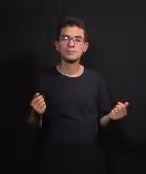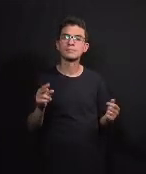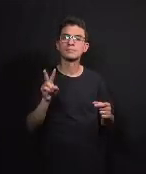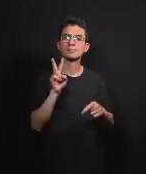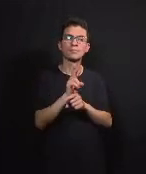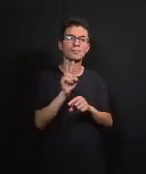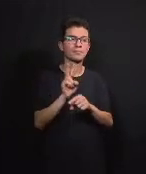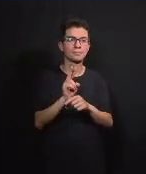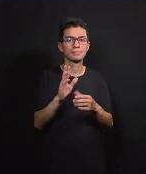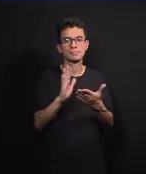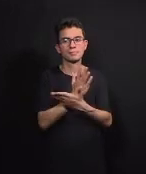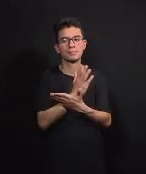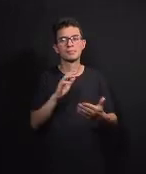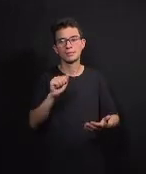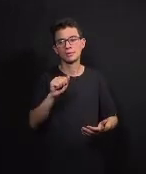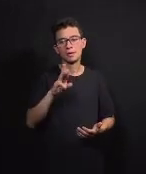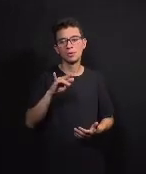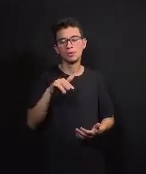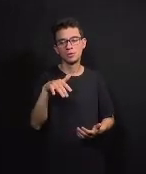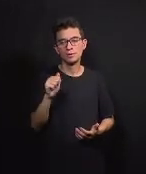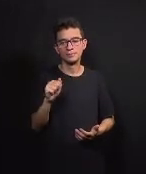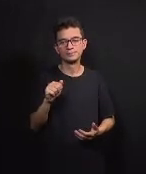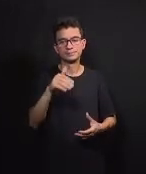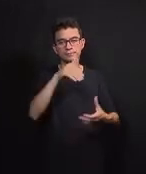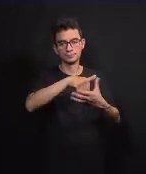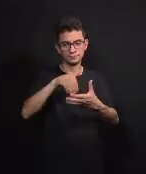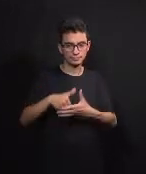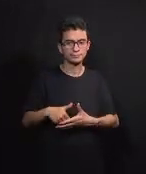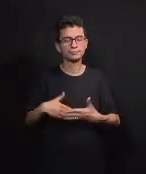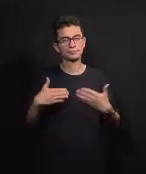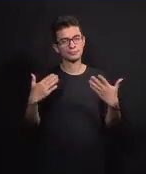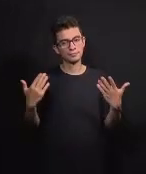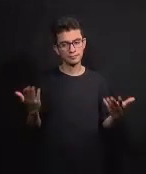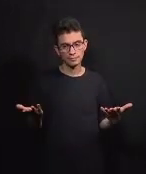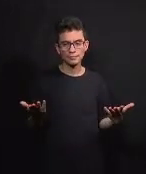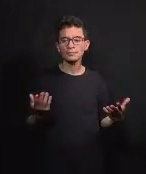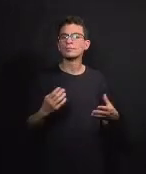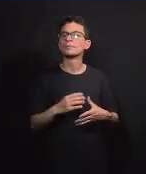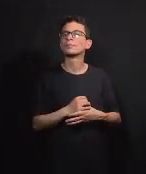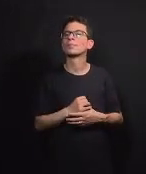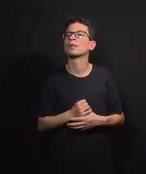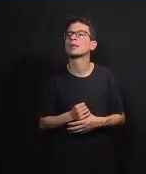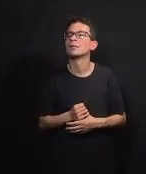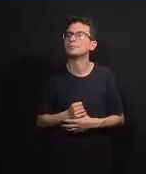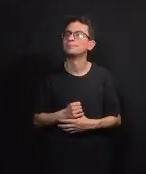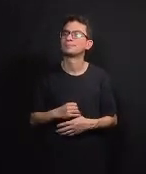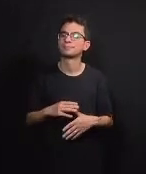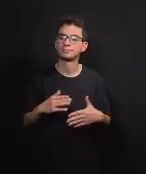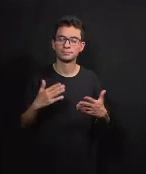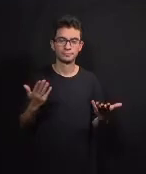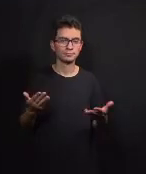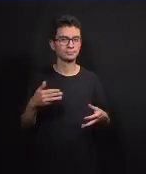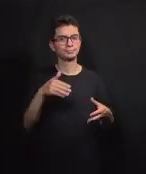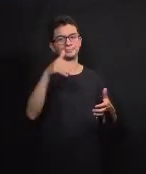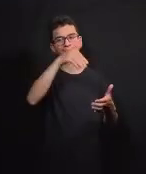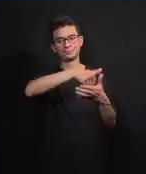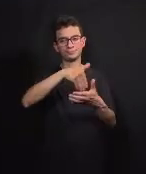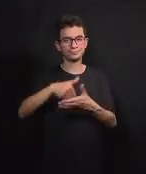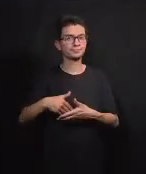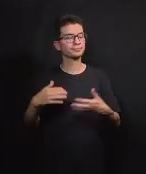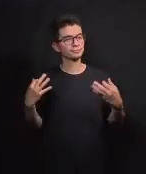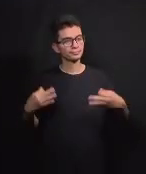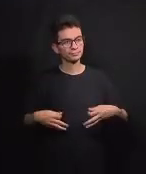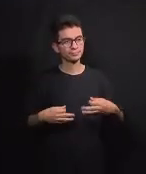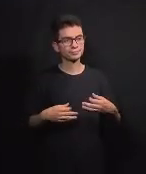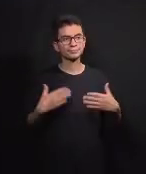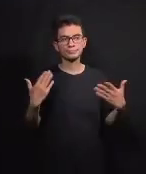aurora democrática, ou alguns esperavam uma espécie de aurora democrática,